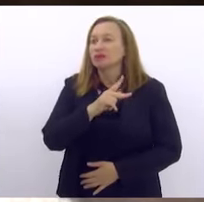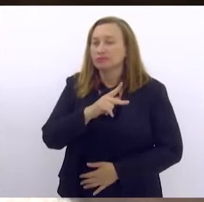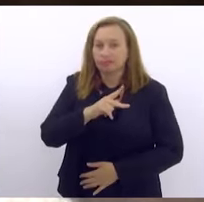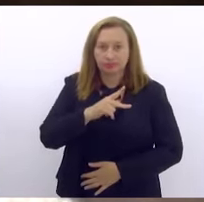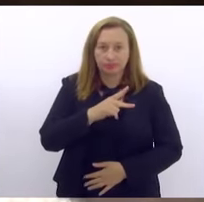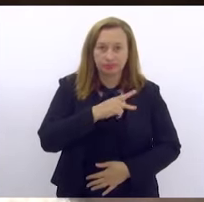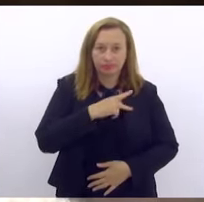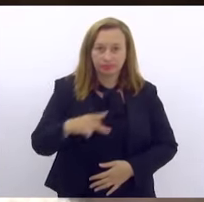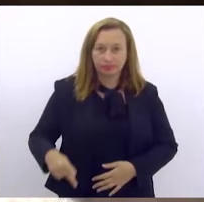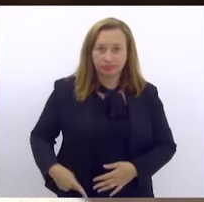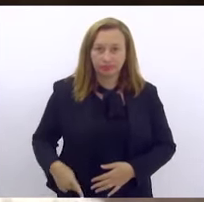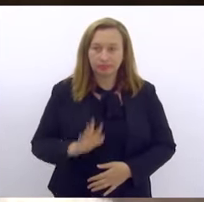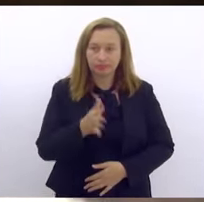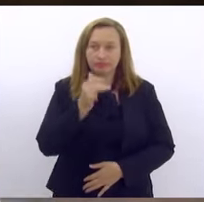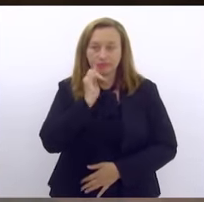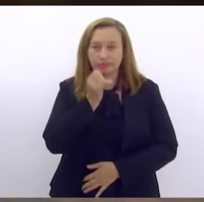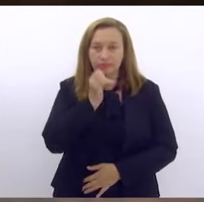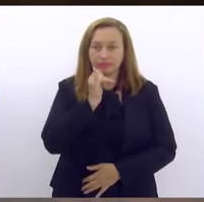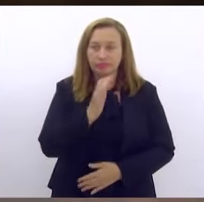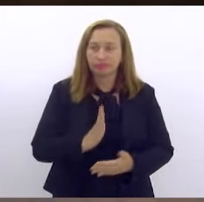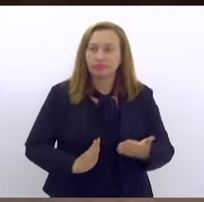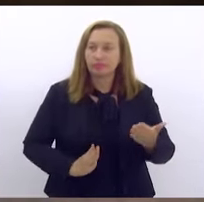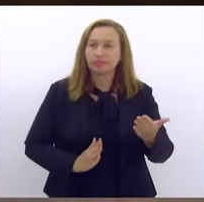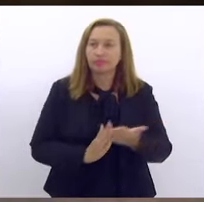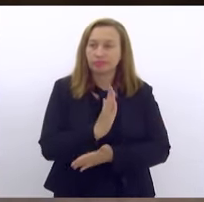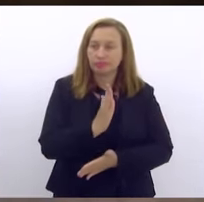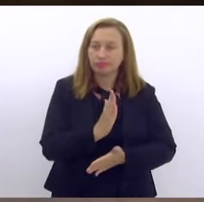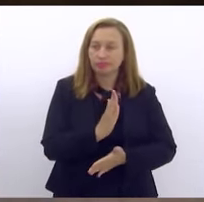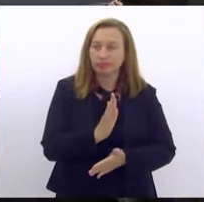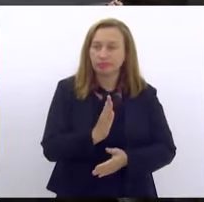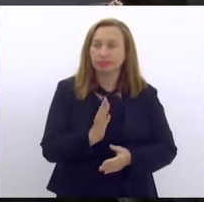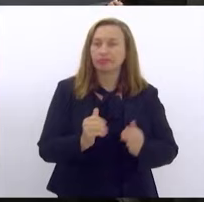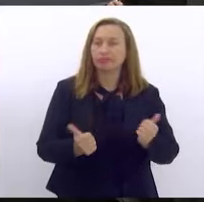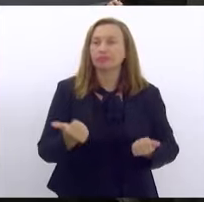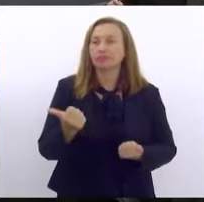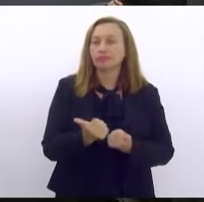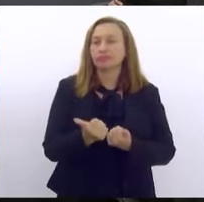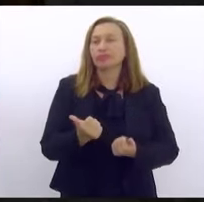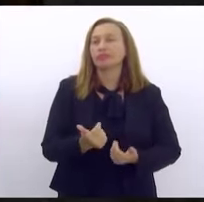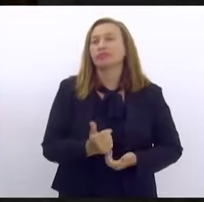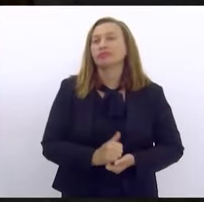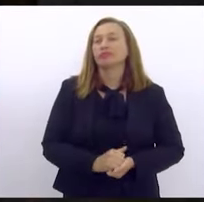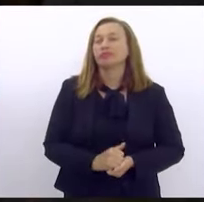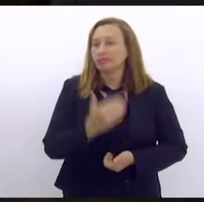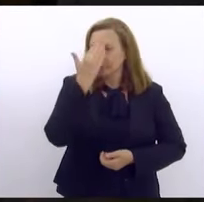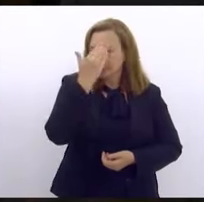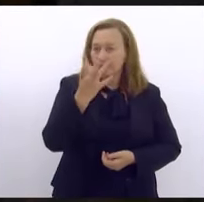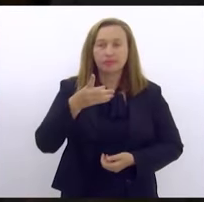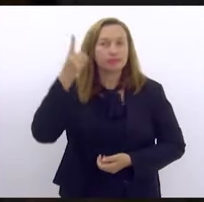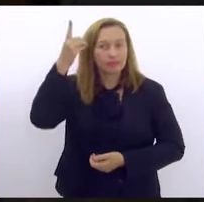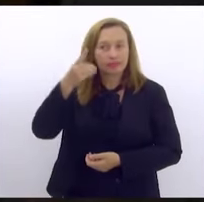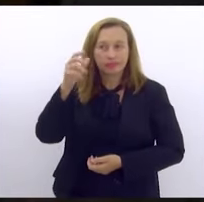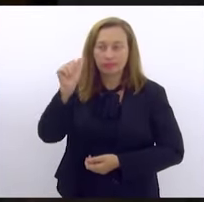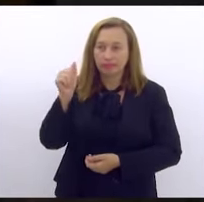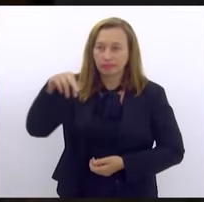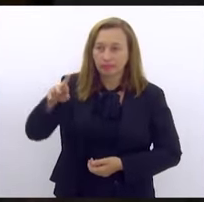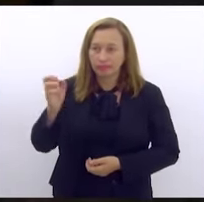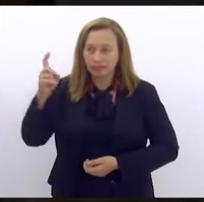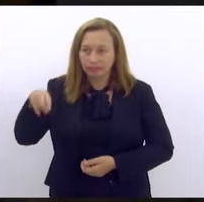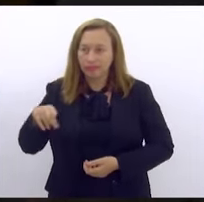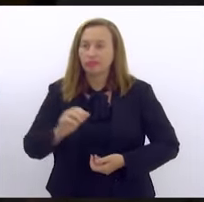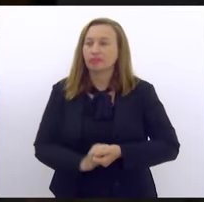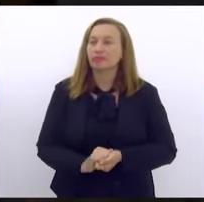Comissão de Orçamento, o voto é favorável, apoiando essa causa tão importante. Muito obrigado, deputado André Correia. Com os